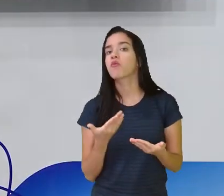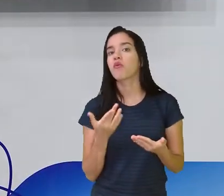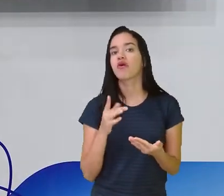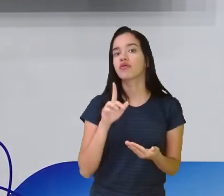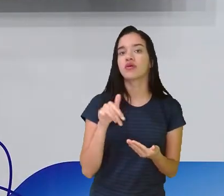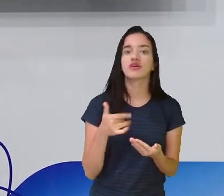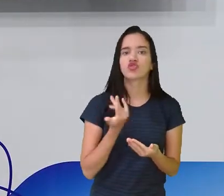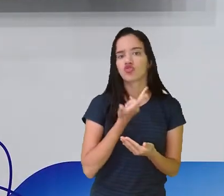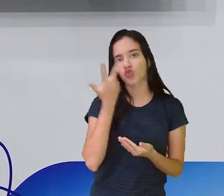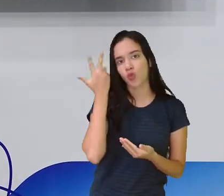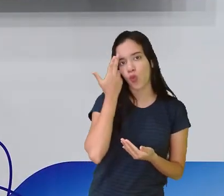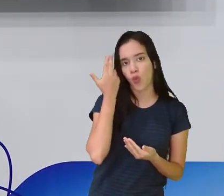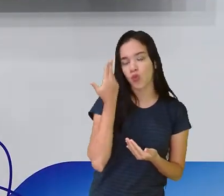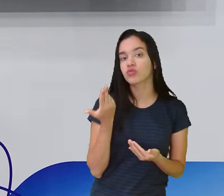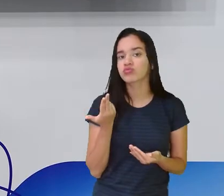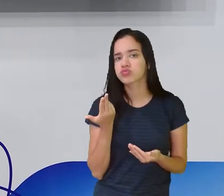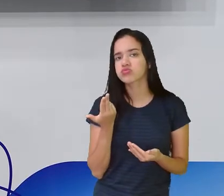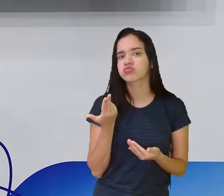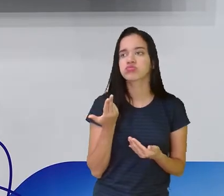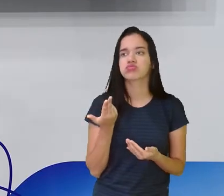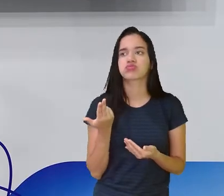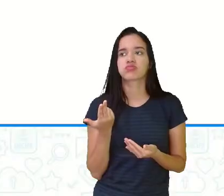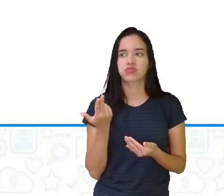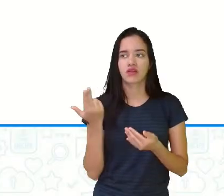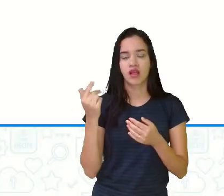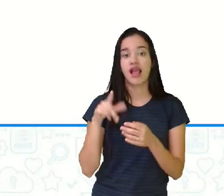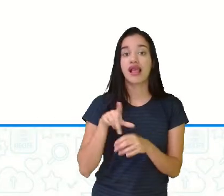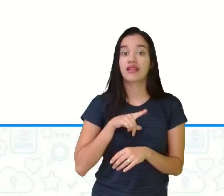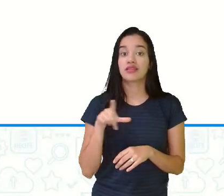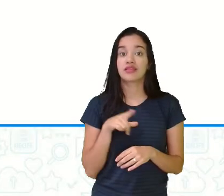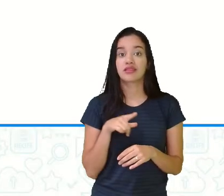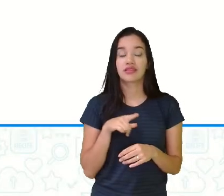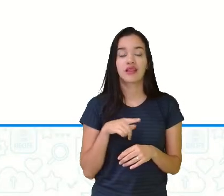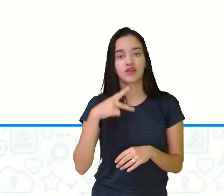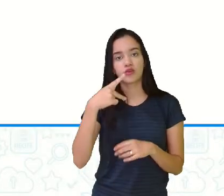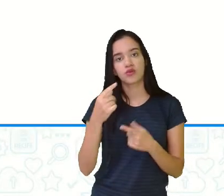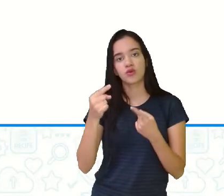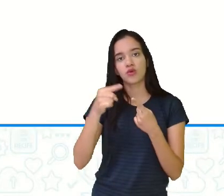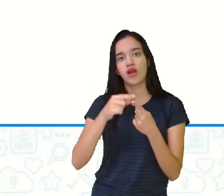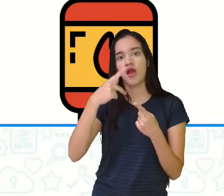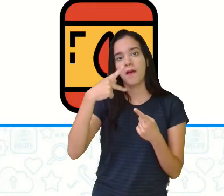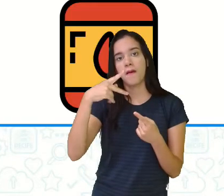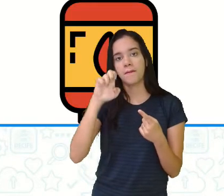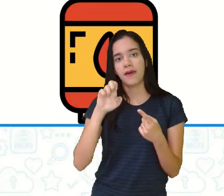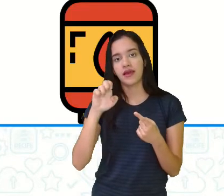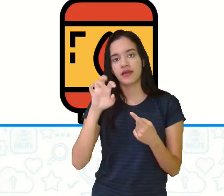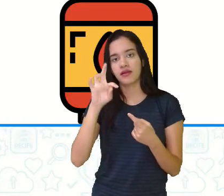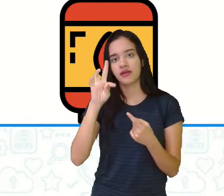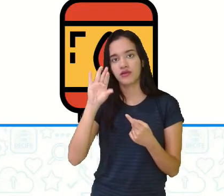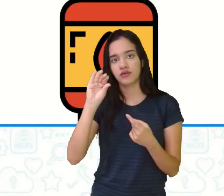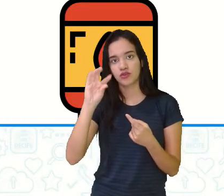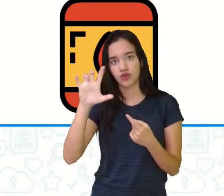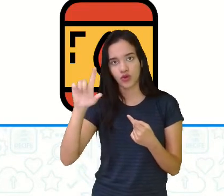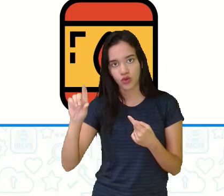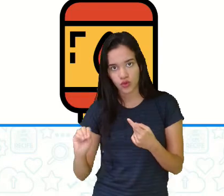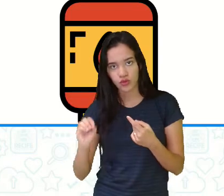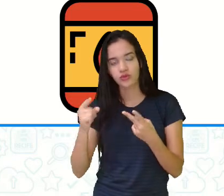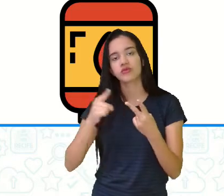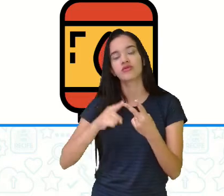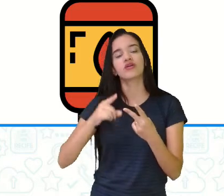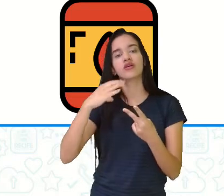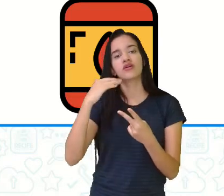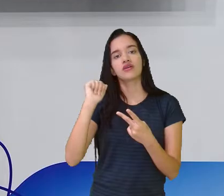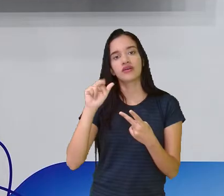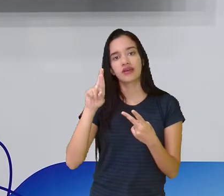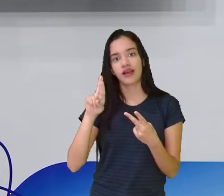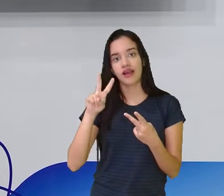assim, comuns combustíveis fósseis? A gente tem o petróleo, a gente tem o carvão e a gente tem o gás